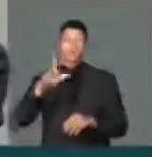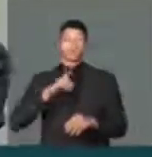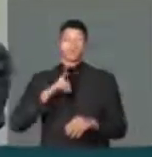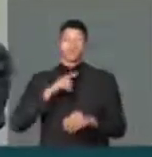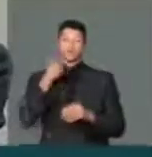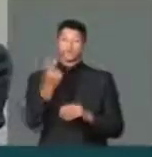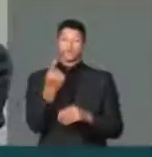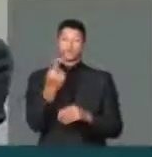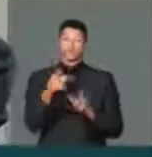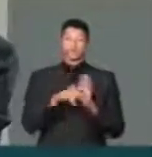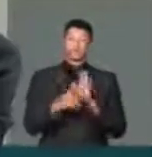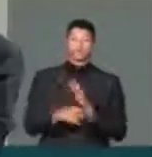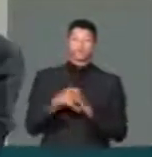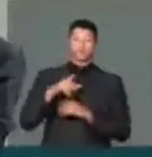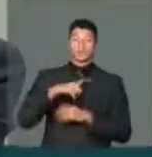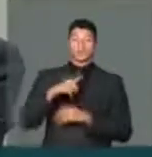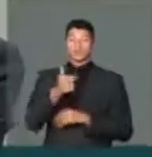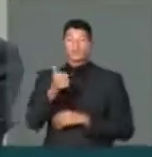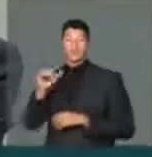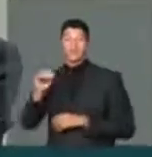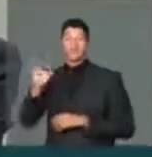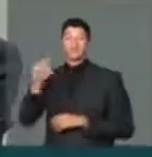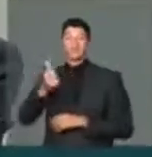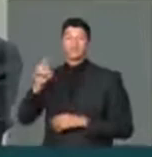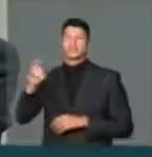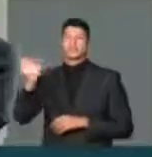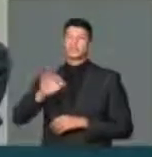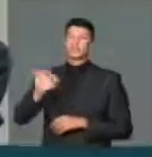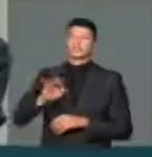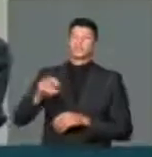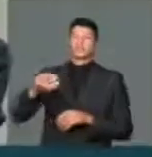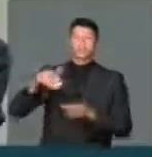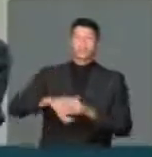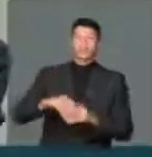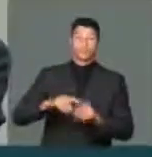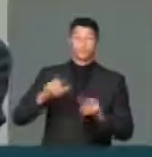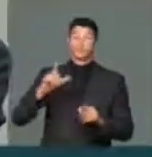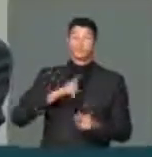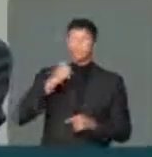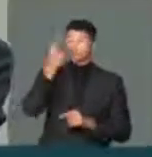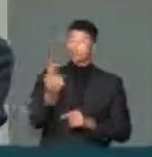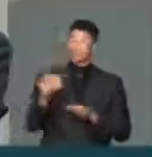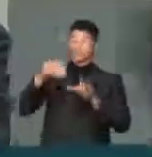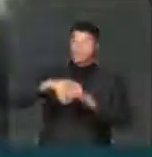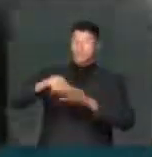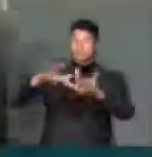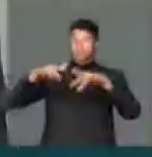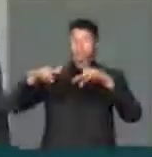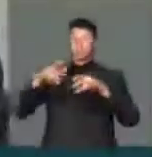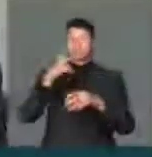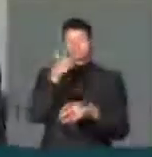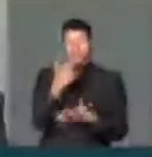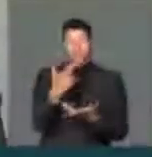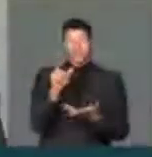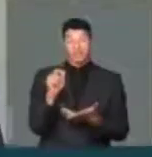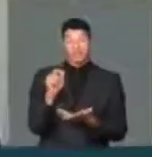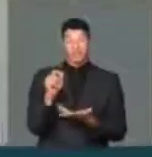um membro do parlamento, ele tem 10, 15% dos votos na Inglaterra e tem um membro do parlamento. Isso me parece seja